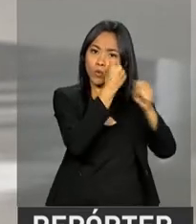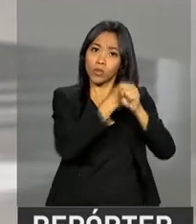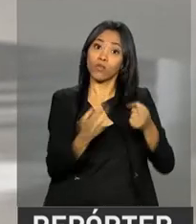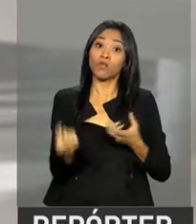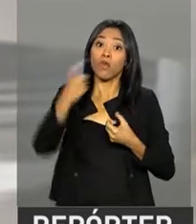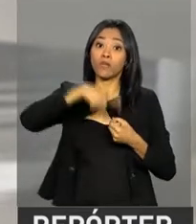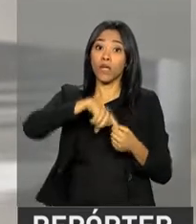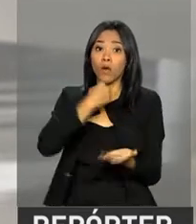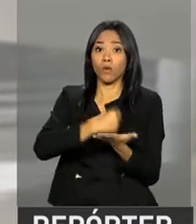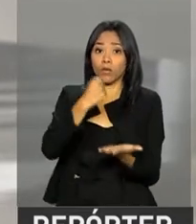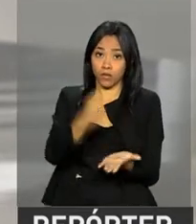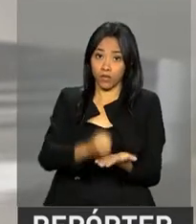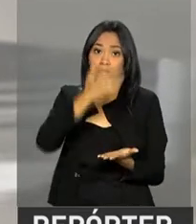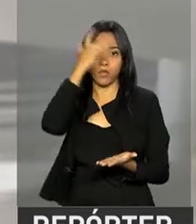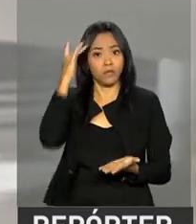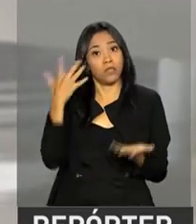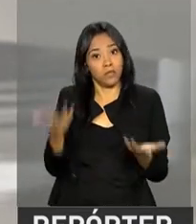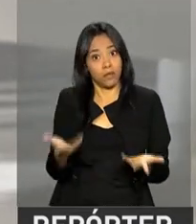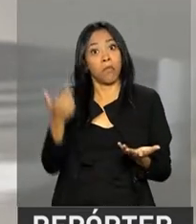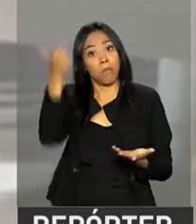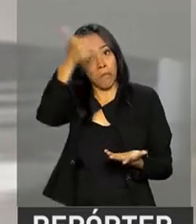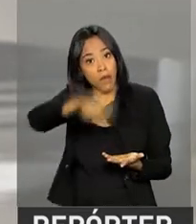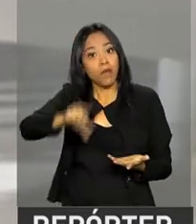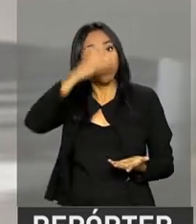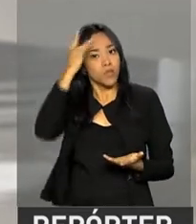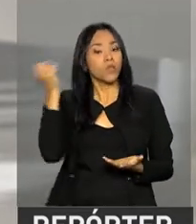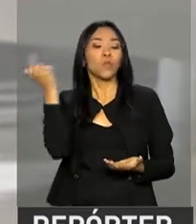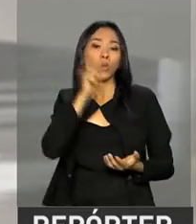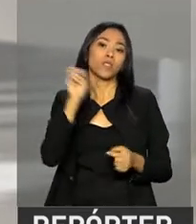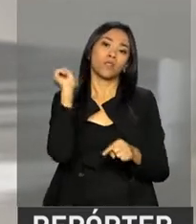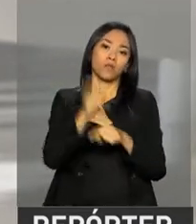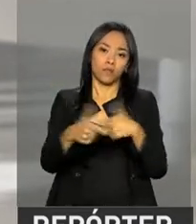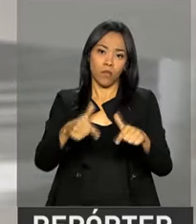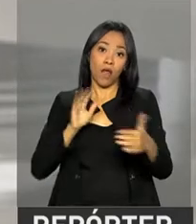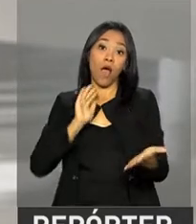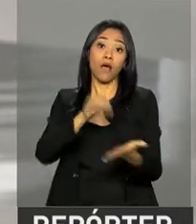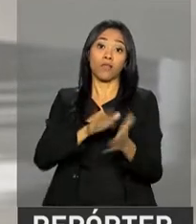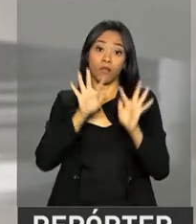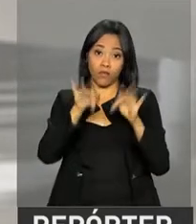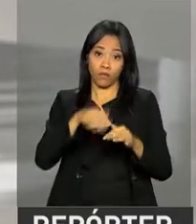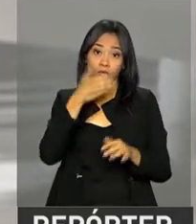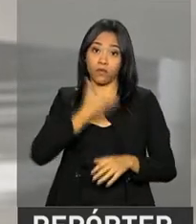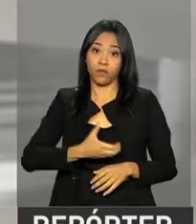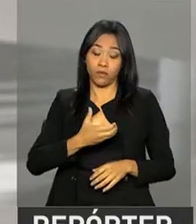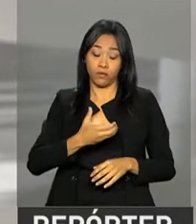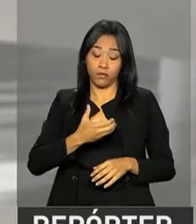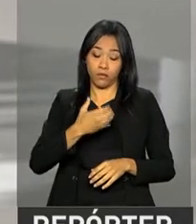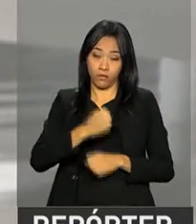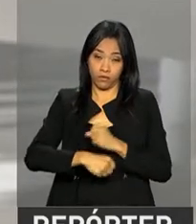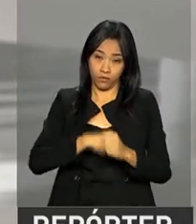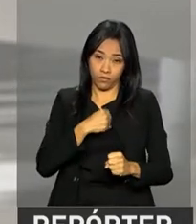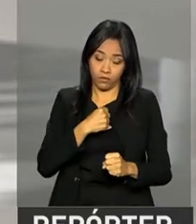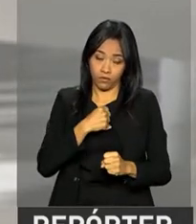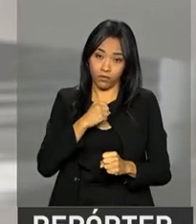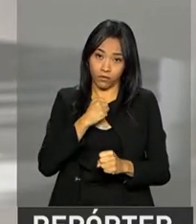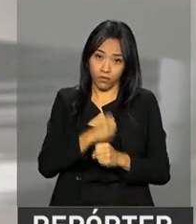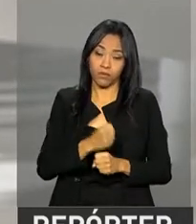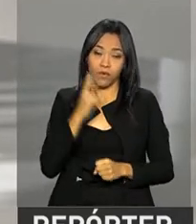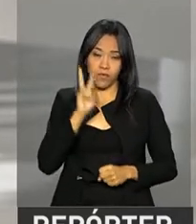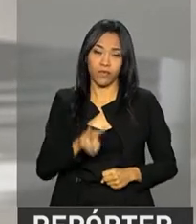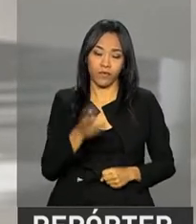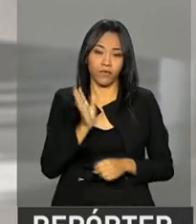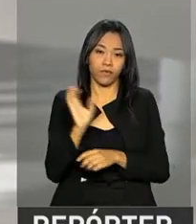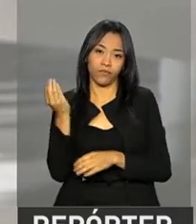e que portanto mais brasileiros devem conseguir emprego até o final do ano vamos ouvir então que o presidente falou nesse vídeo publicado nas redes